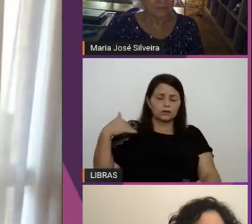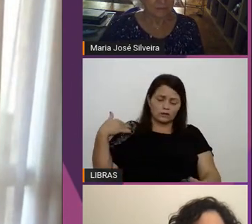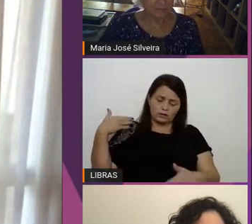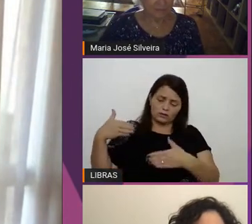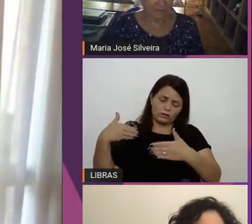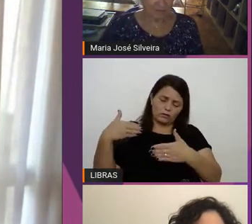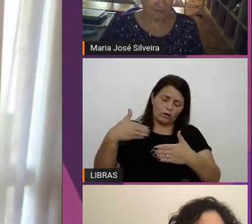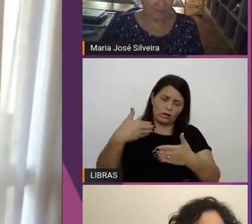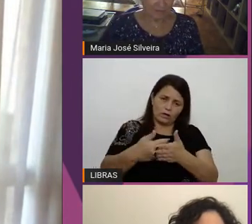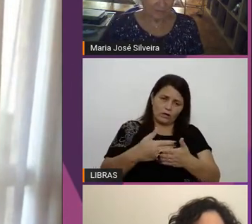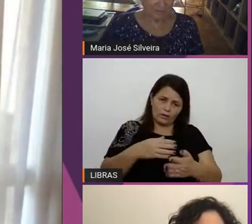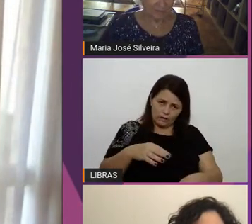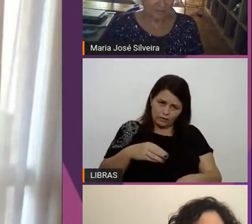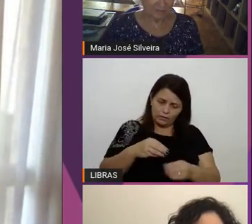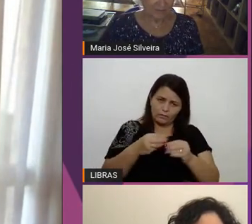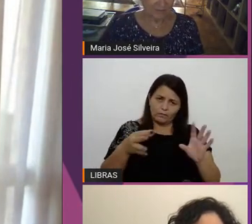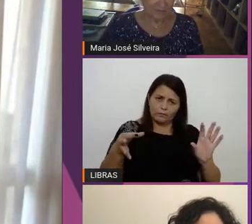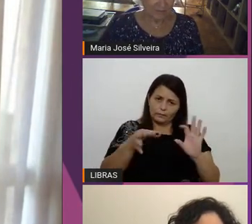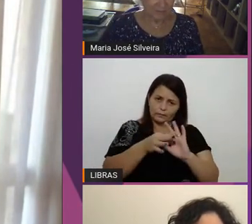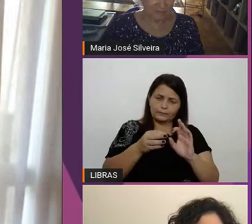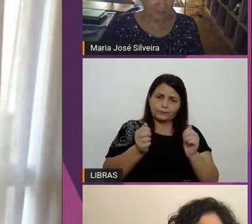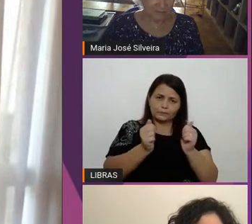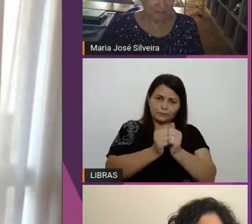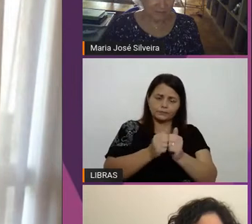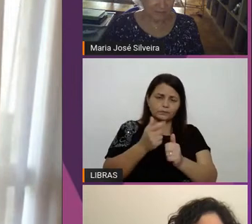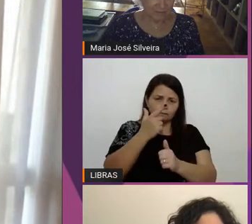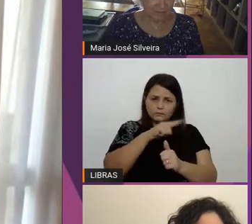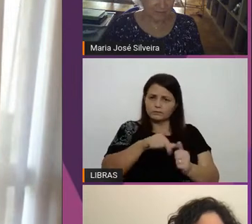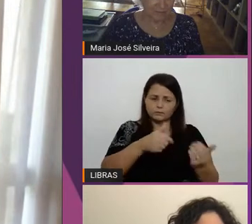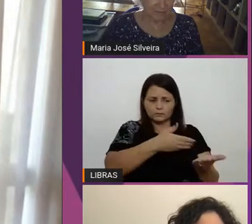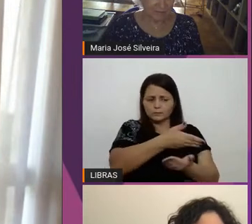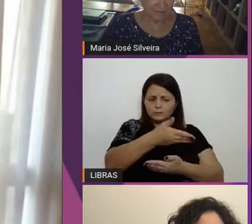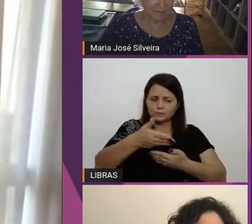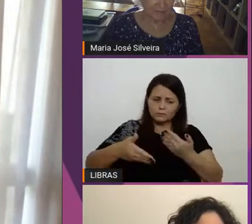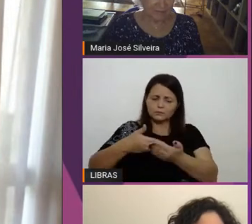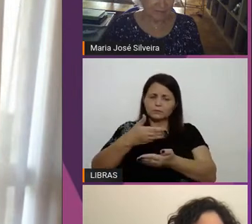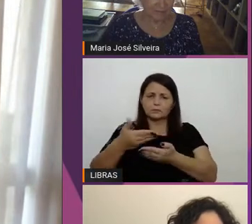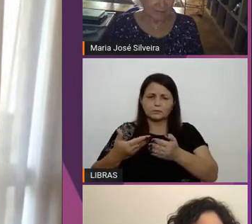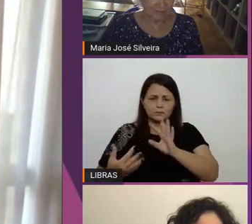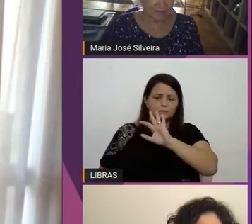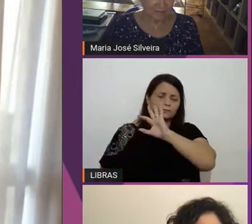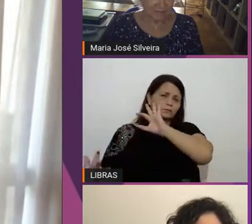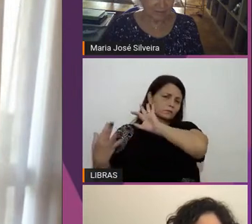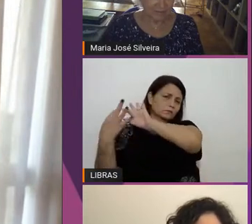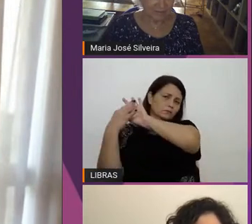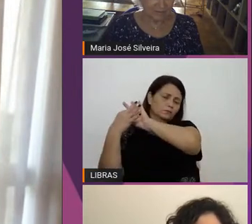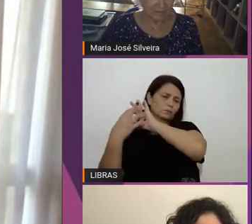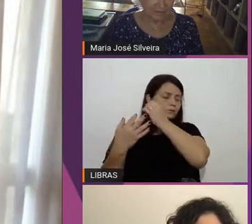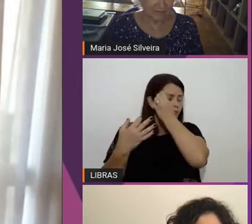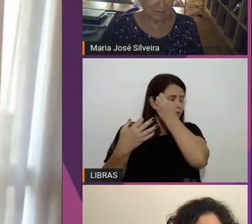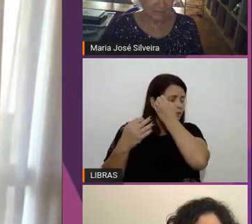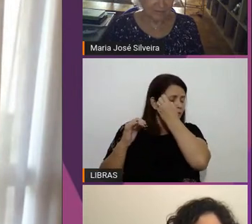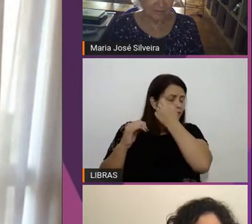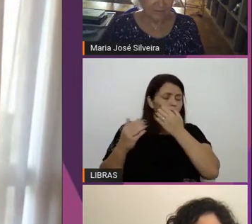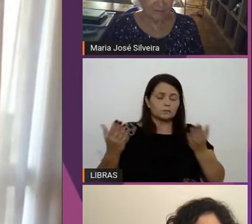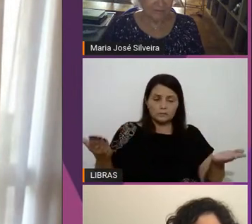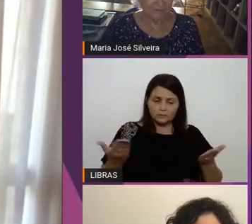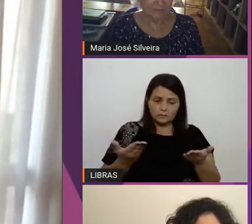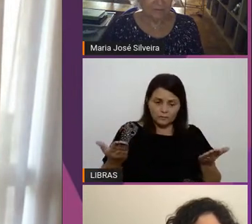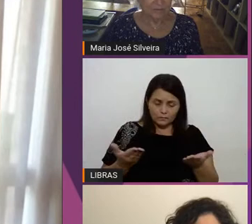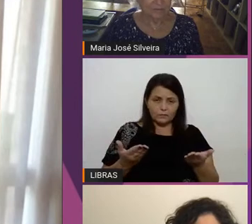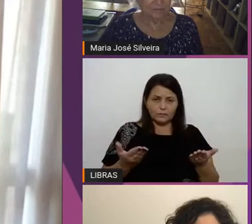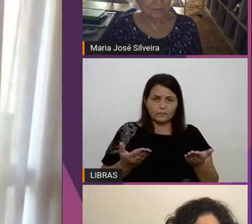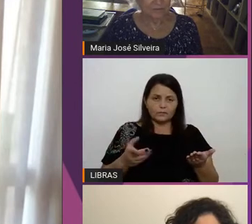entranhada é e que com certeza diálogo com o passado elas falam de questões muito presente